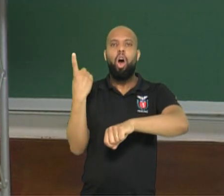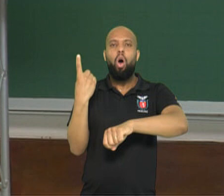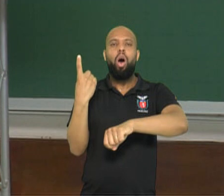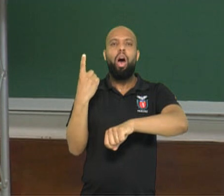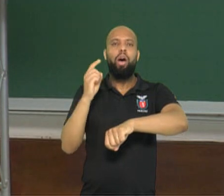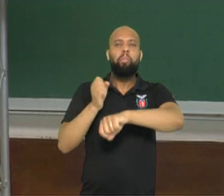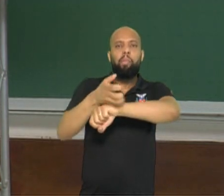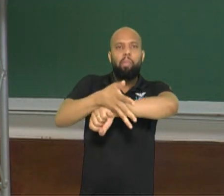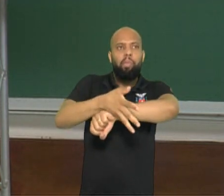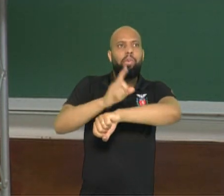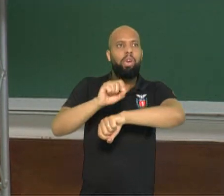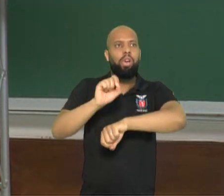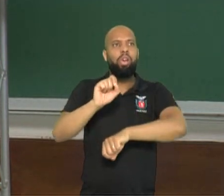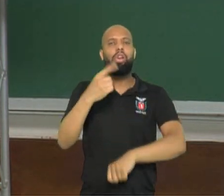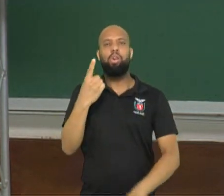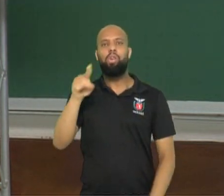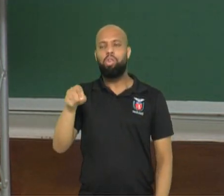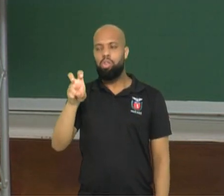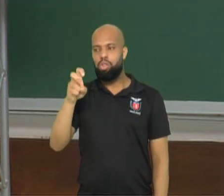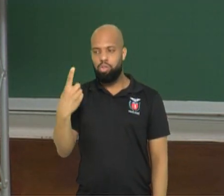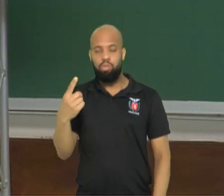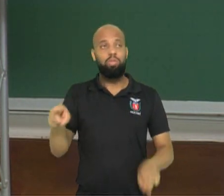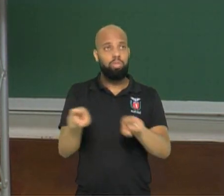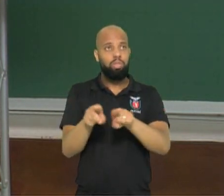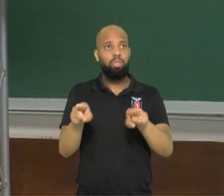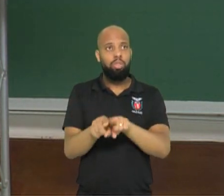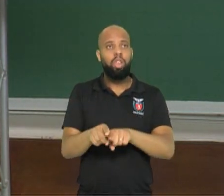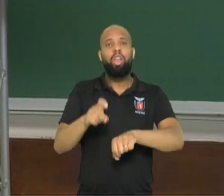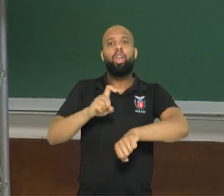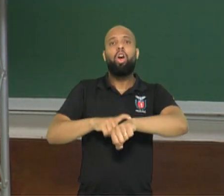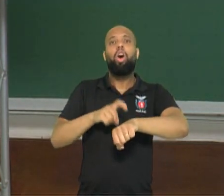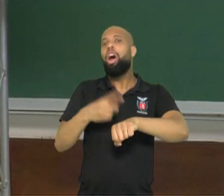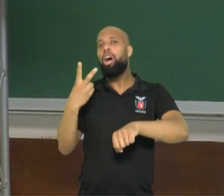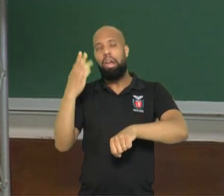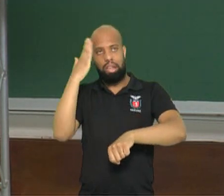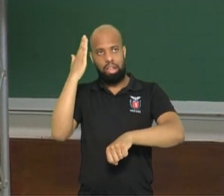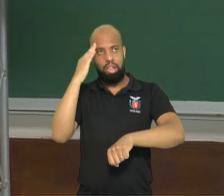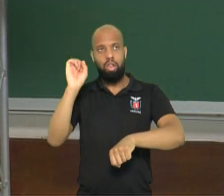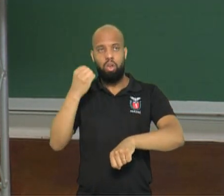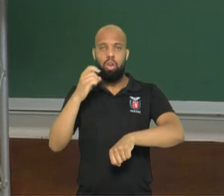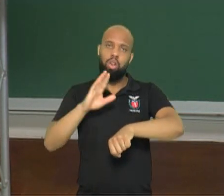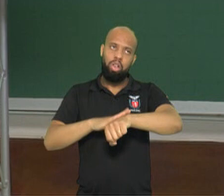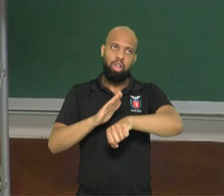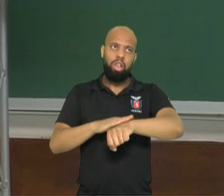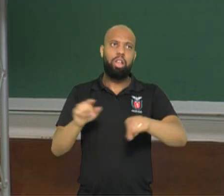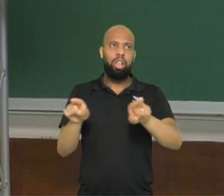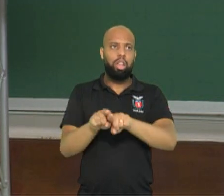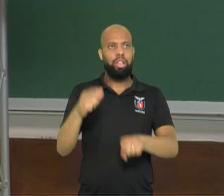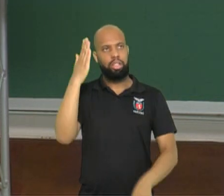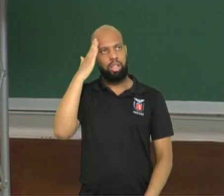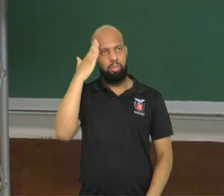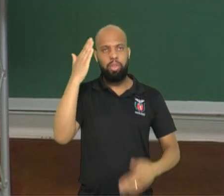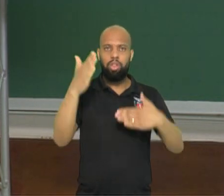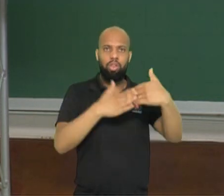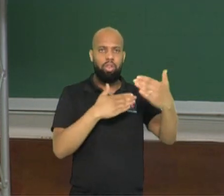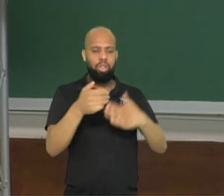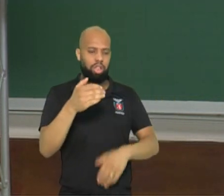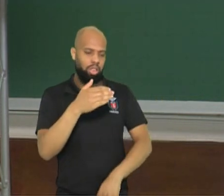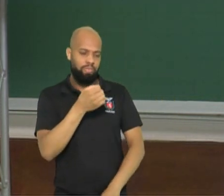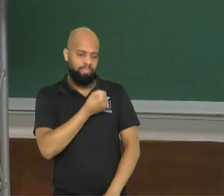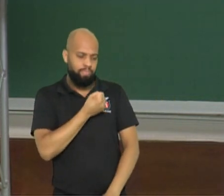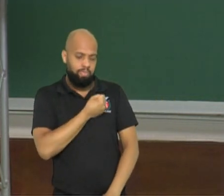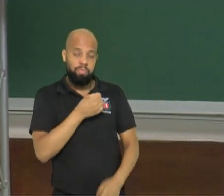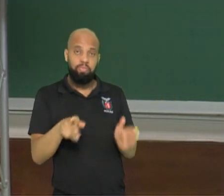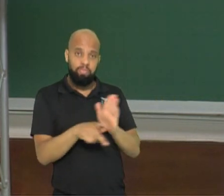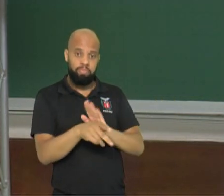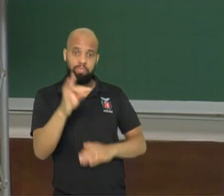hora da tarde. As 2 horas que a gente sabia. E as 8 horas que nós sabíamos também. Então, pegando qualquer valor para o tempo,